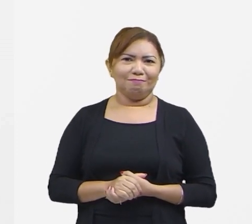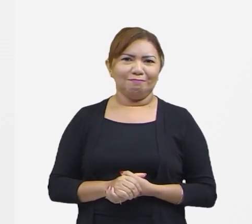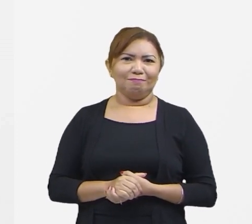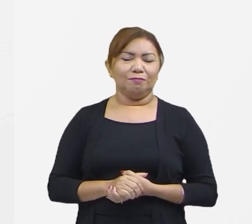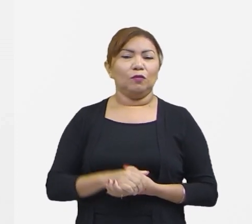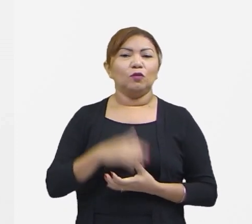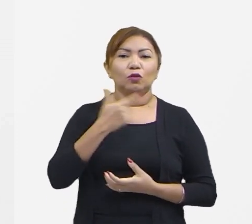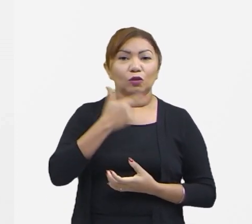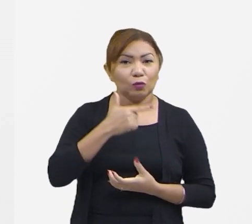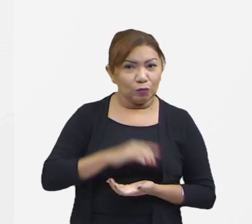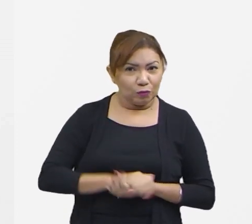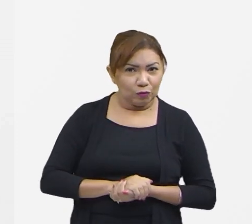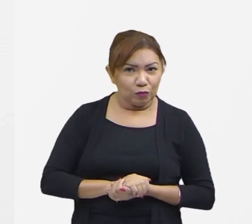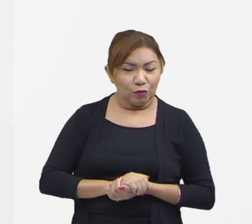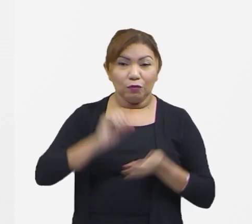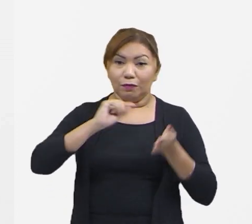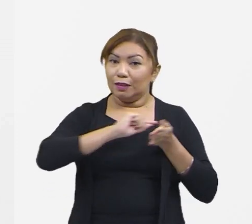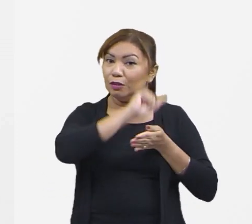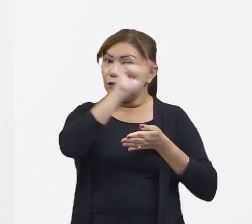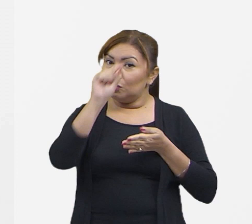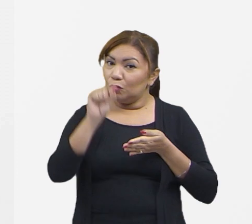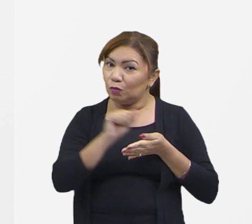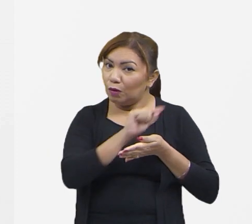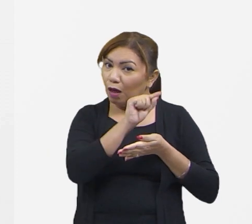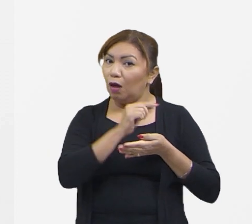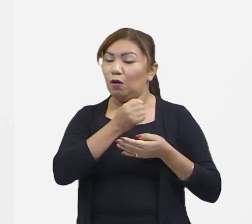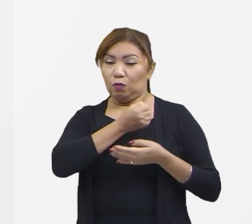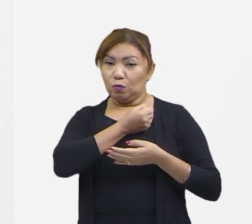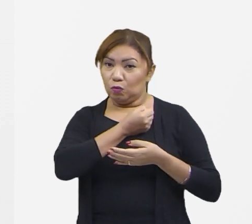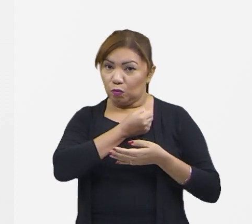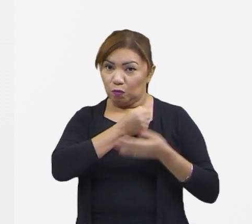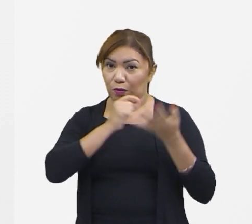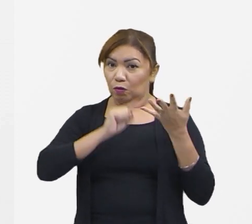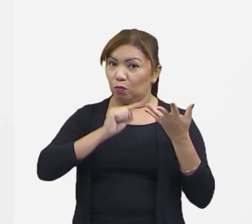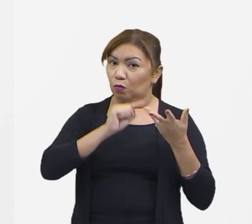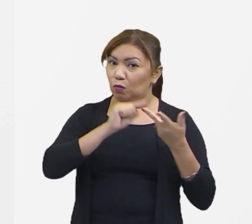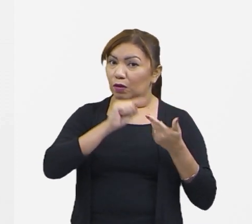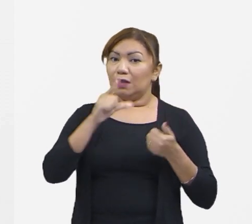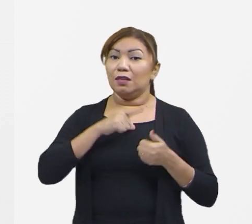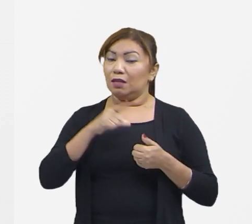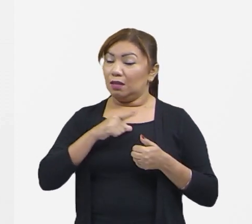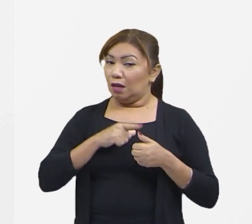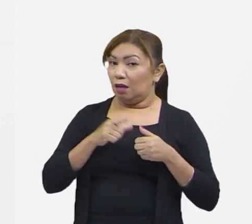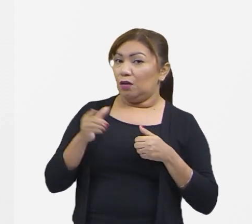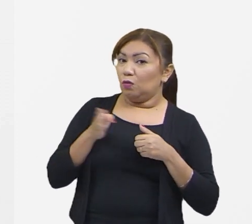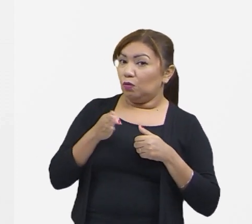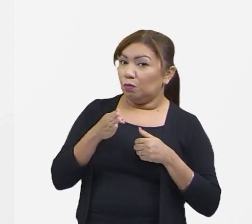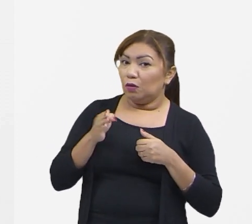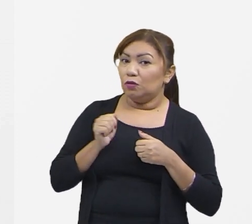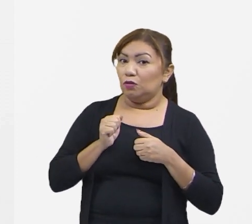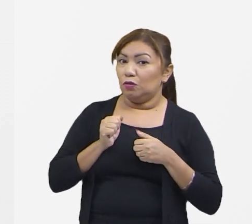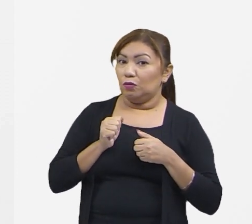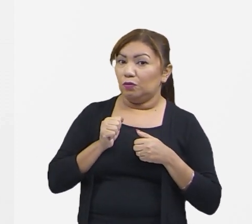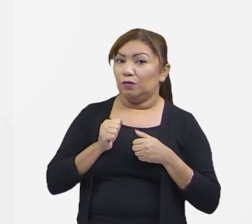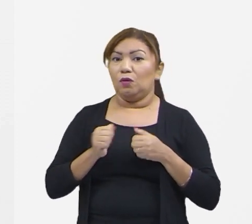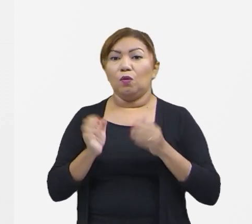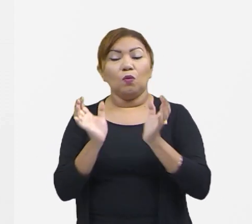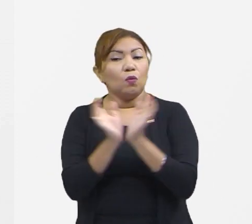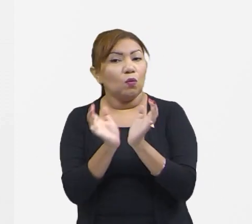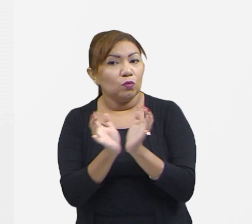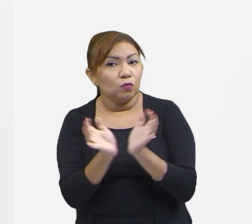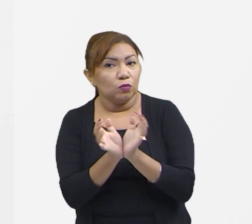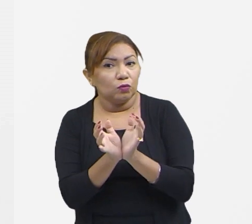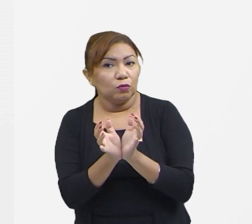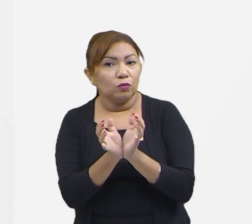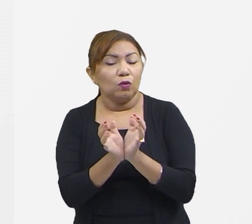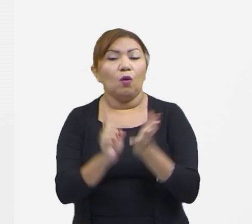Questão 2. Circule o numeral correspondente aos elementos de cada conjunto. Conte